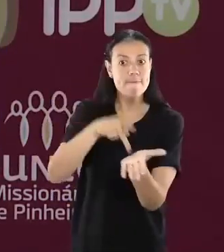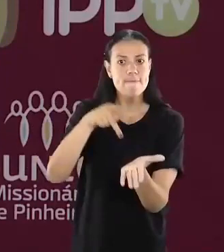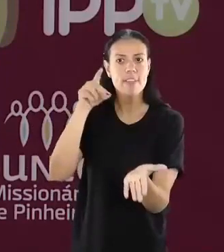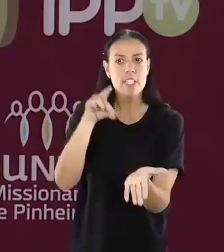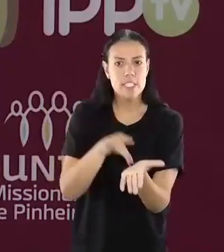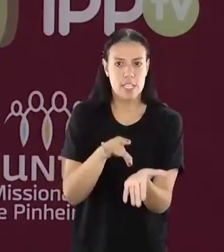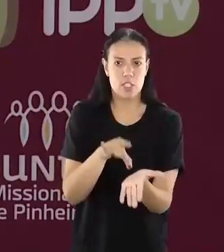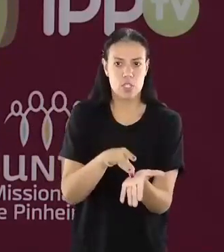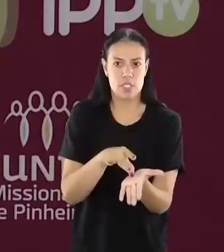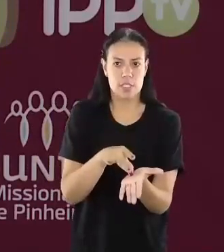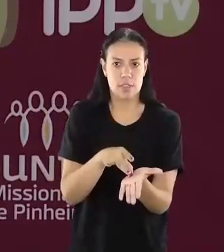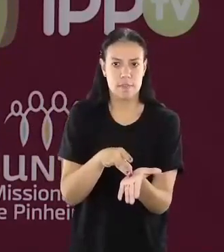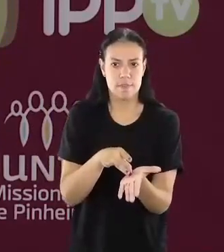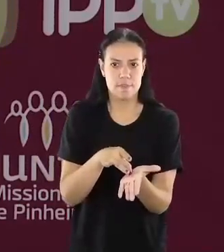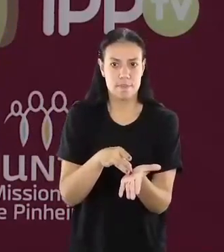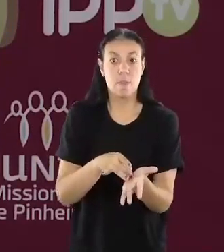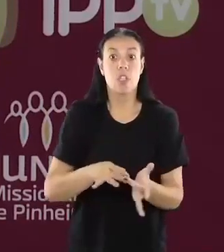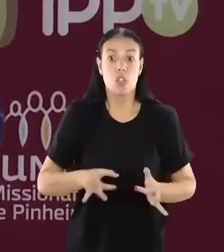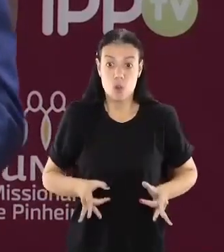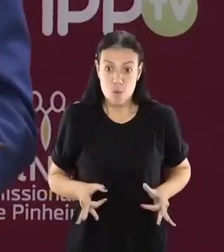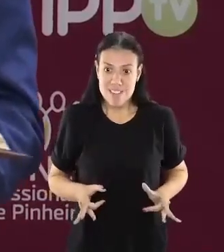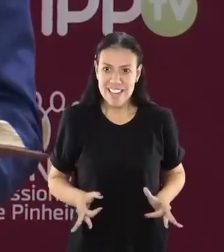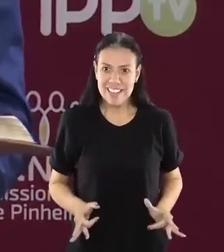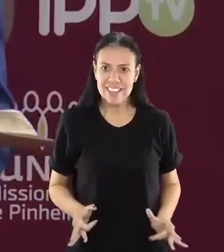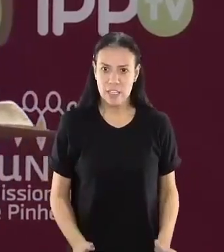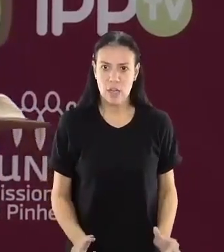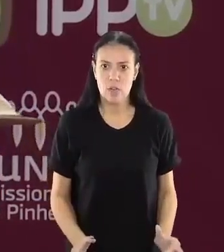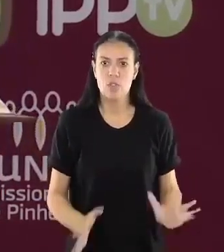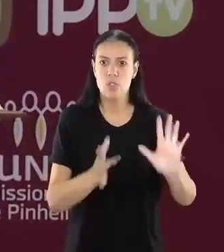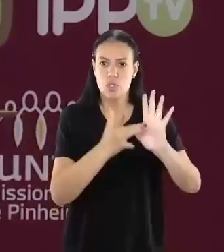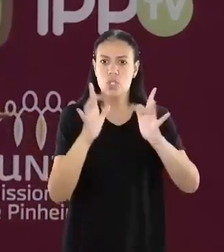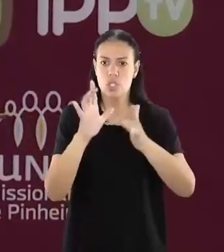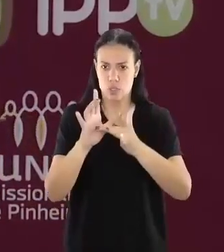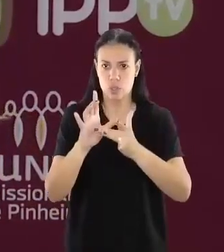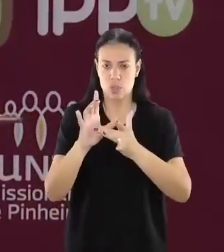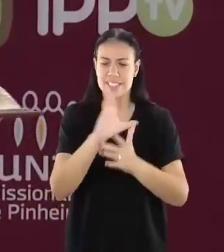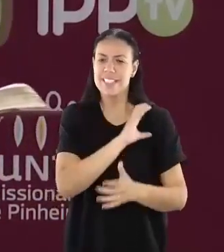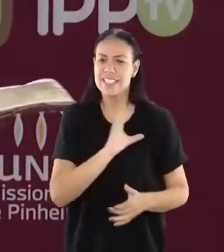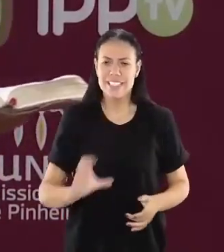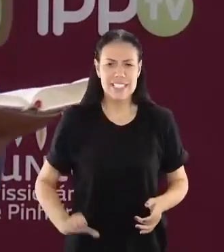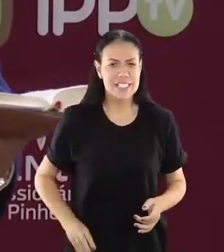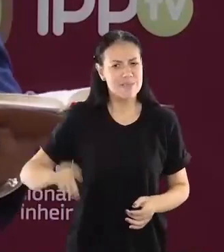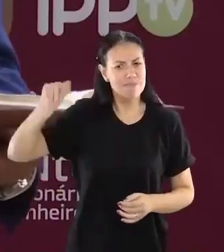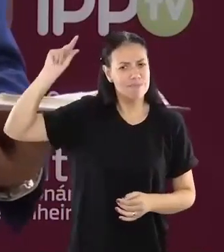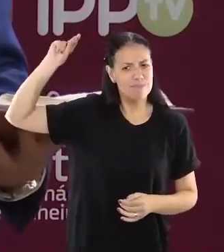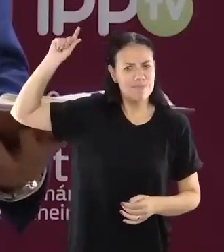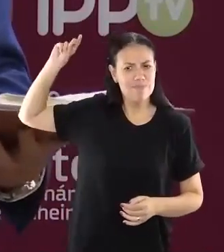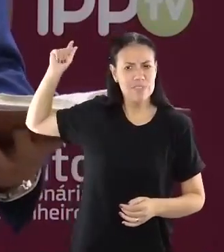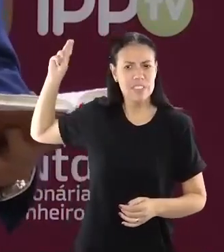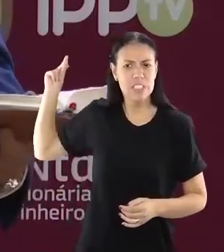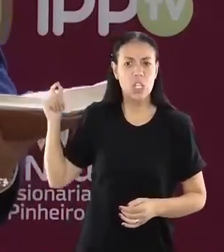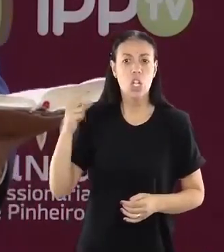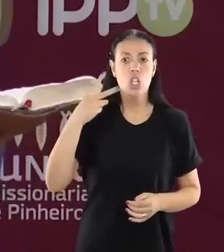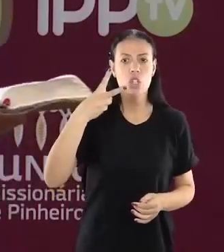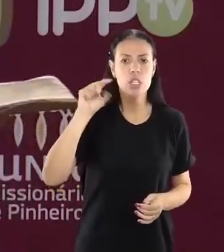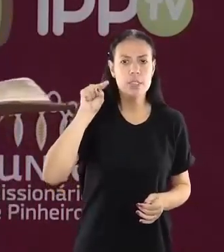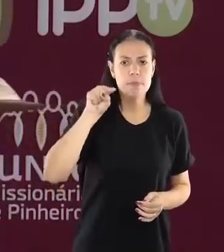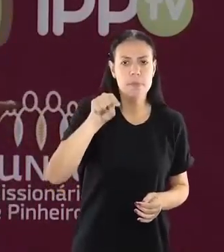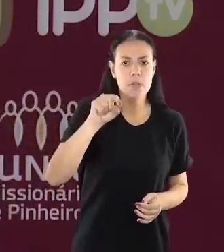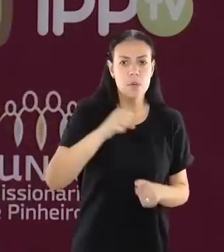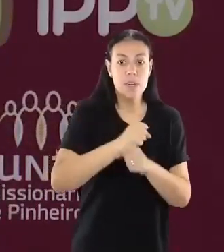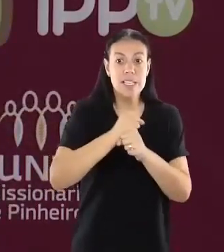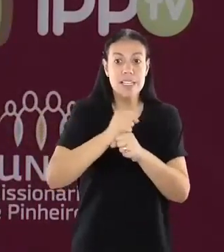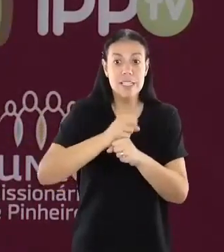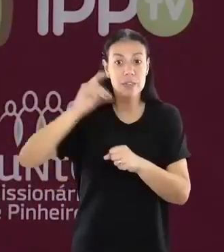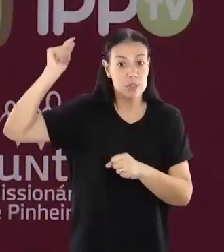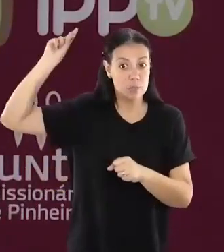O Natal de Jesus Cristo, que ocorreu há 2000 anos, ainda